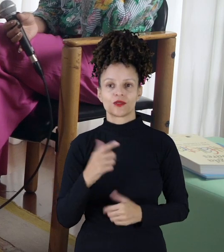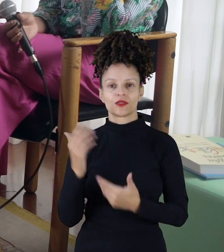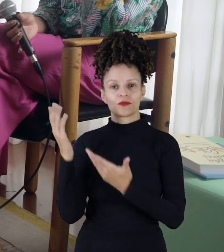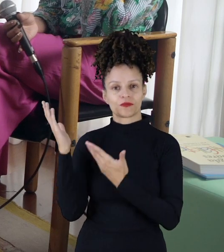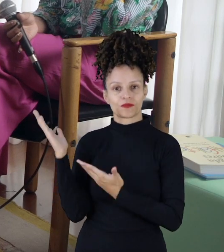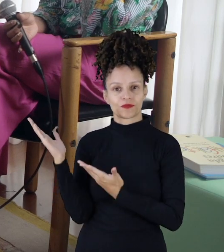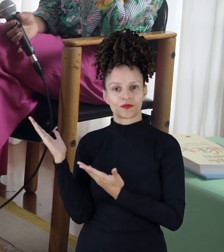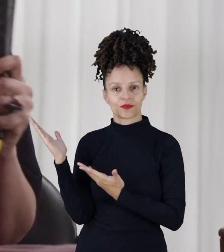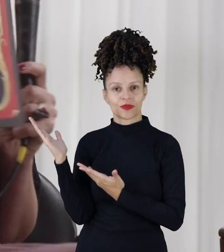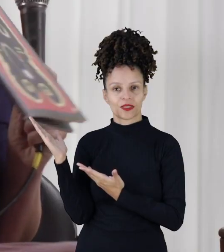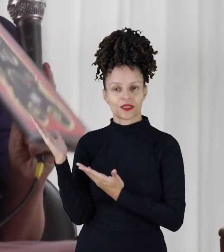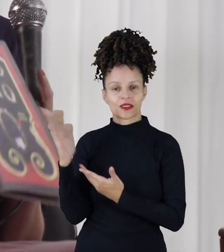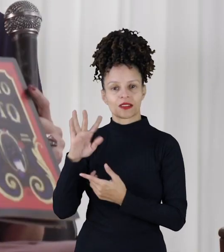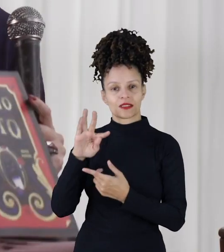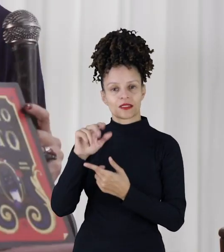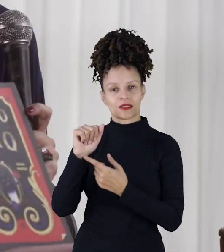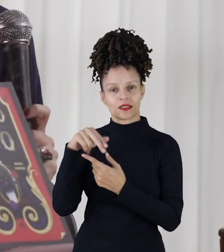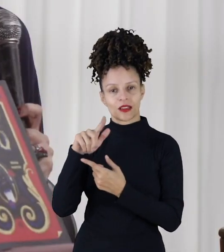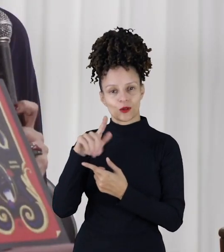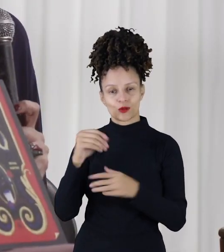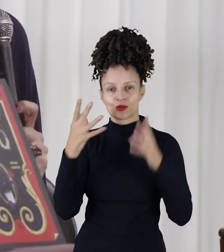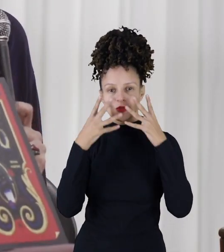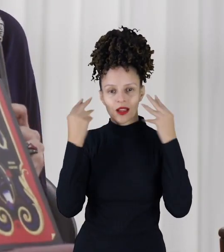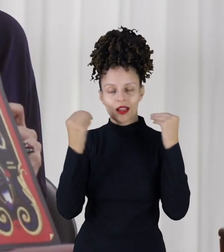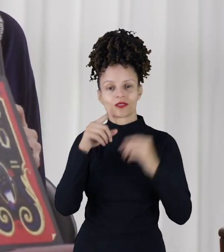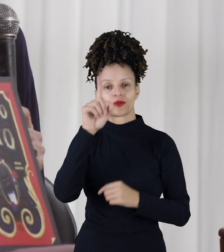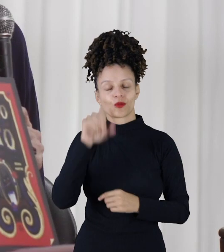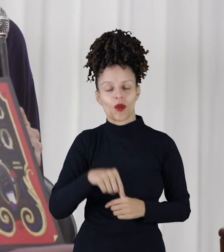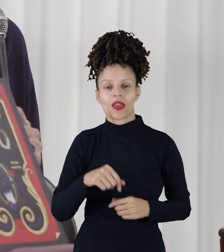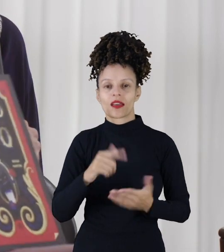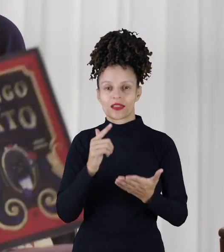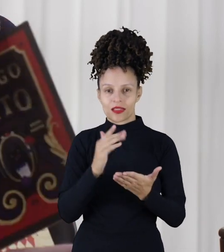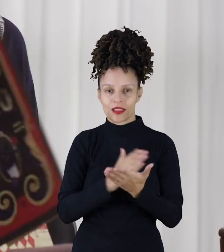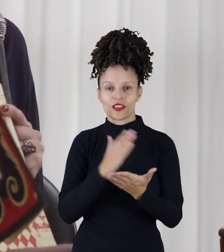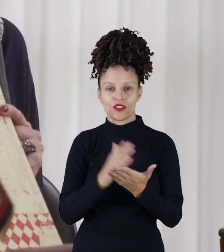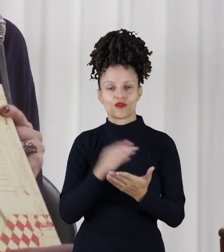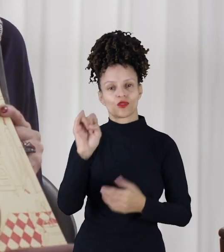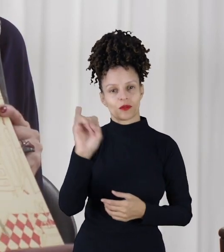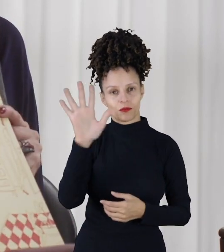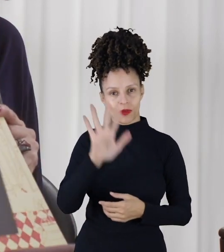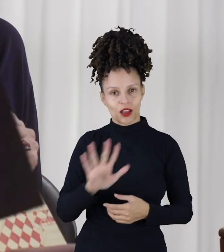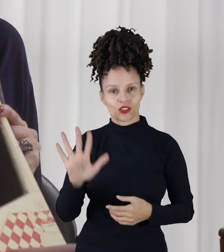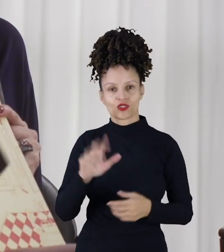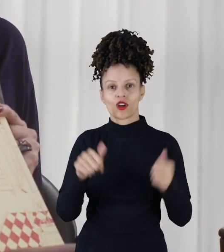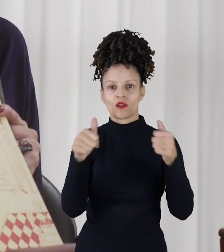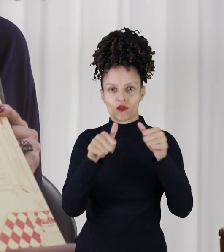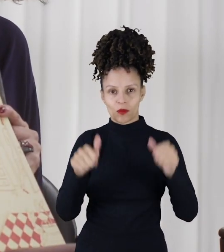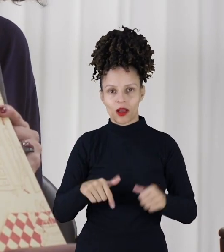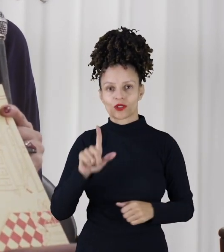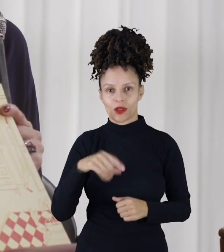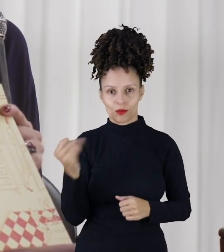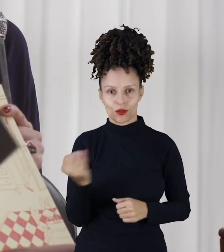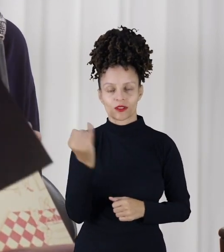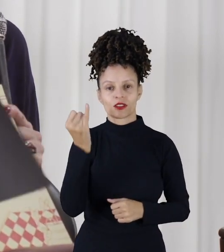Aí eu tenho o Tango do Gato. O Tango do Gato é um livro... um livro-imagem, um livro